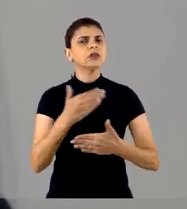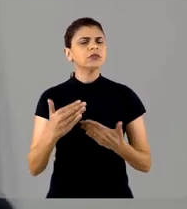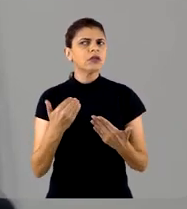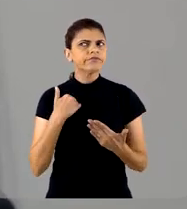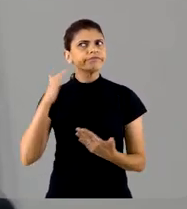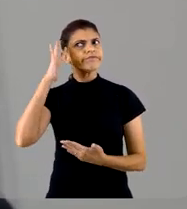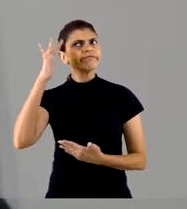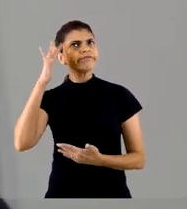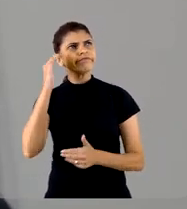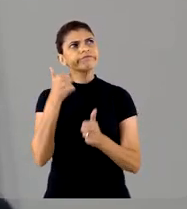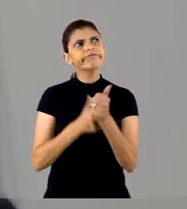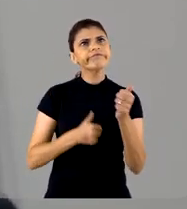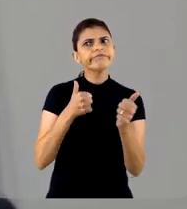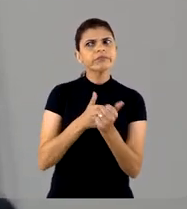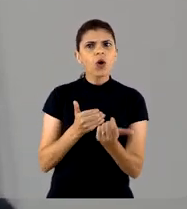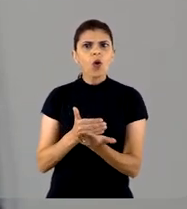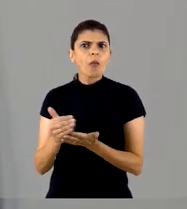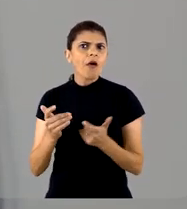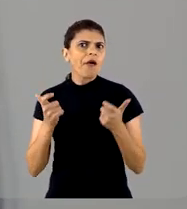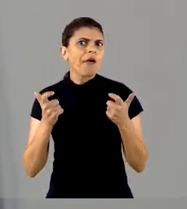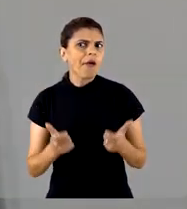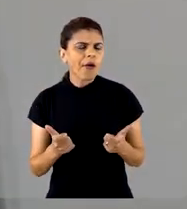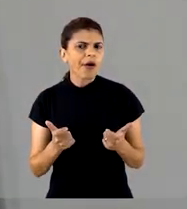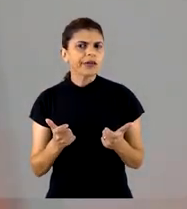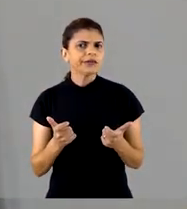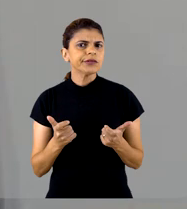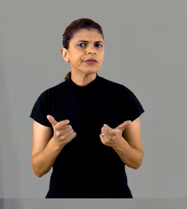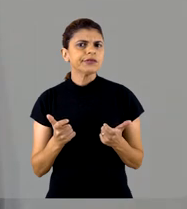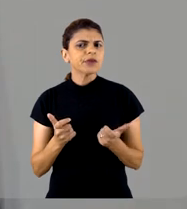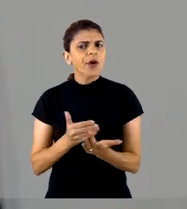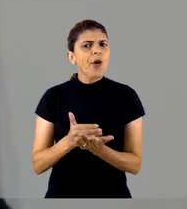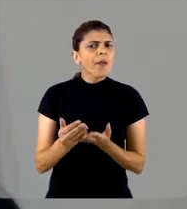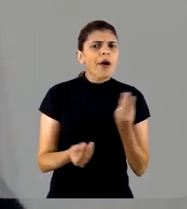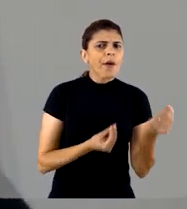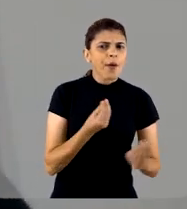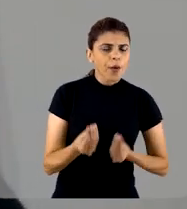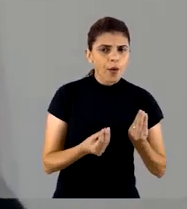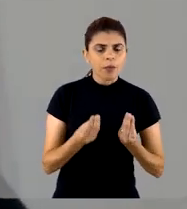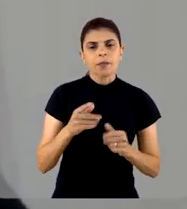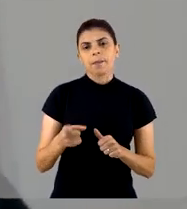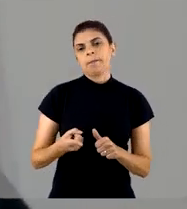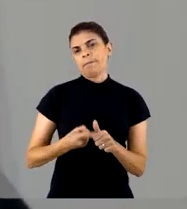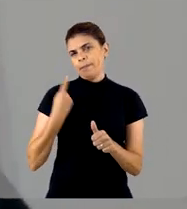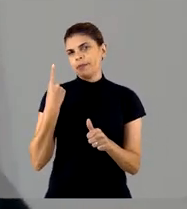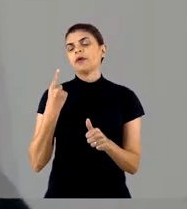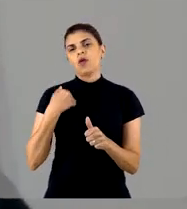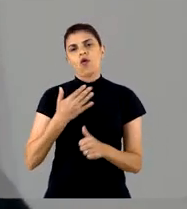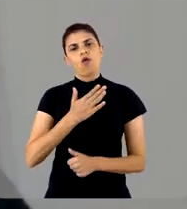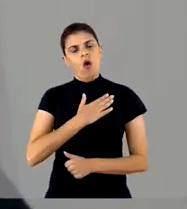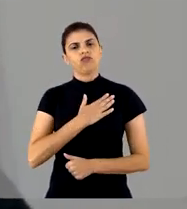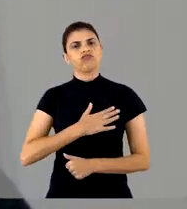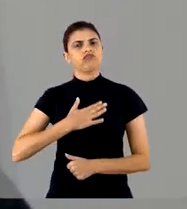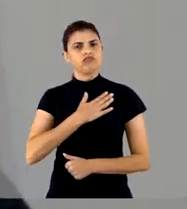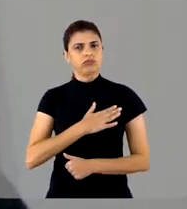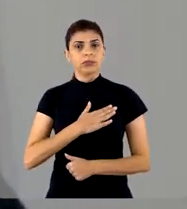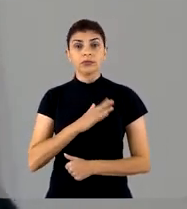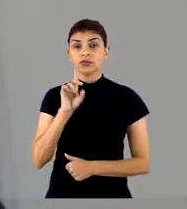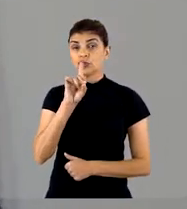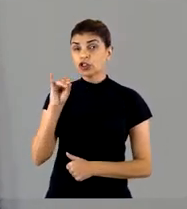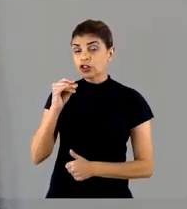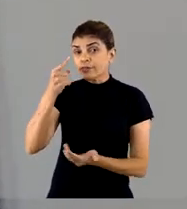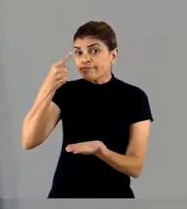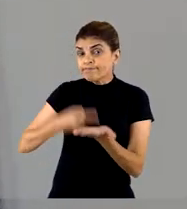como eu começo? De onde eu começo? Né? Eu prefiro começar justamente a partir de uma data